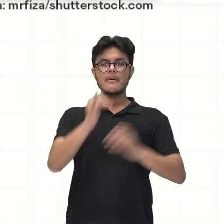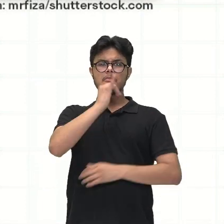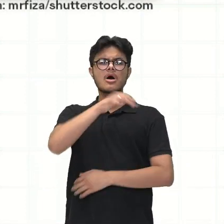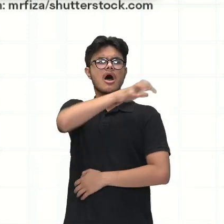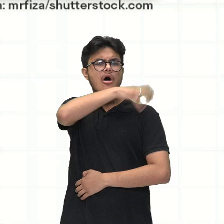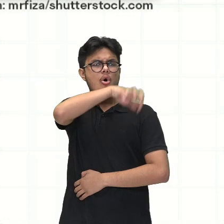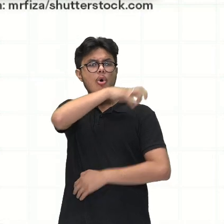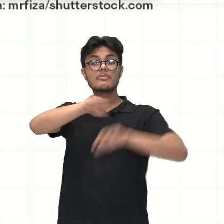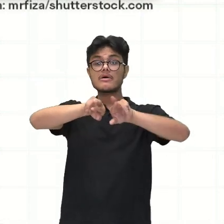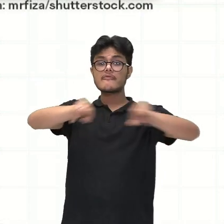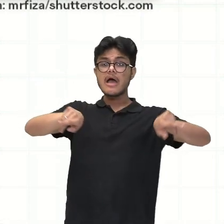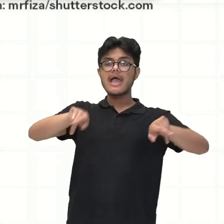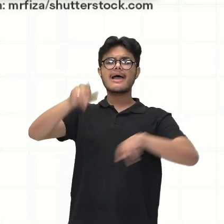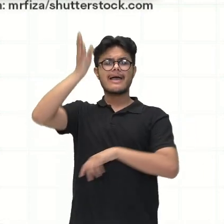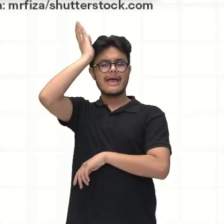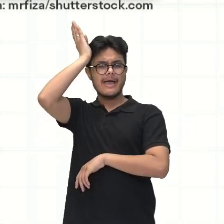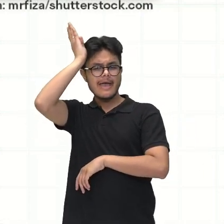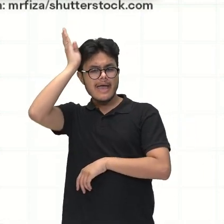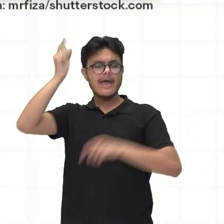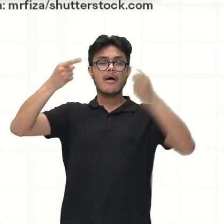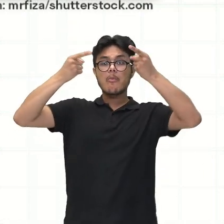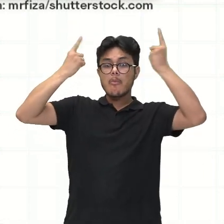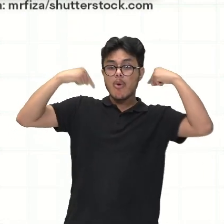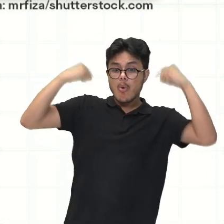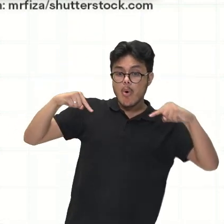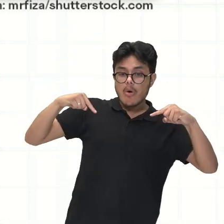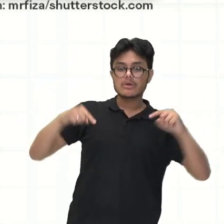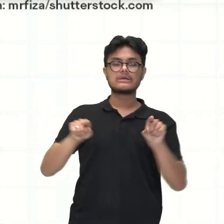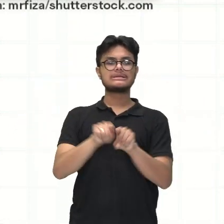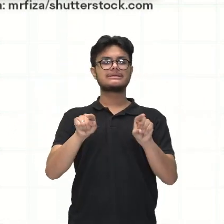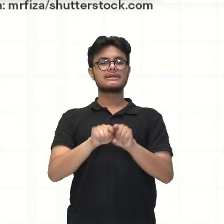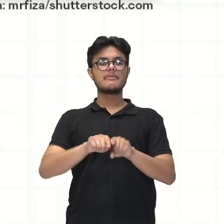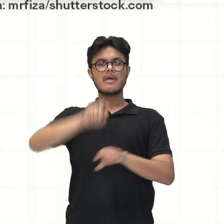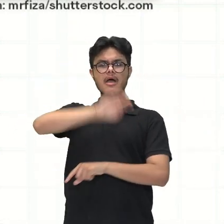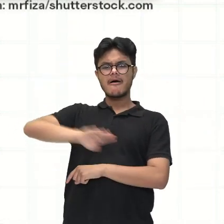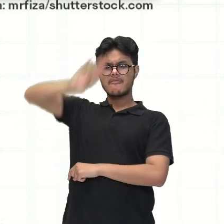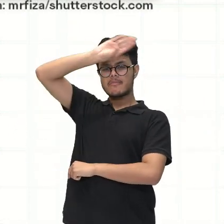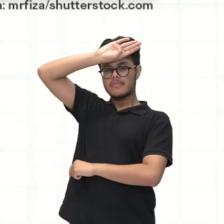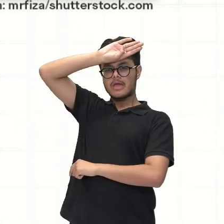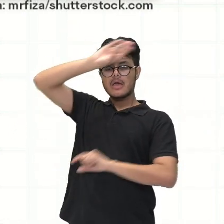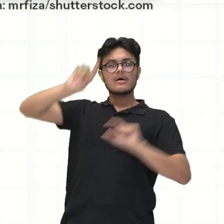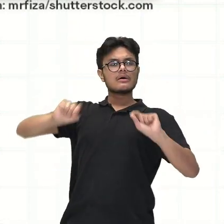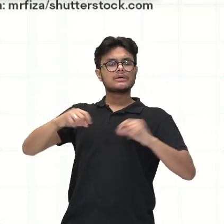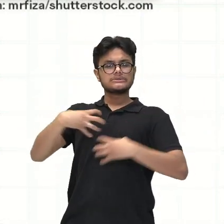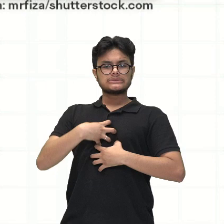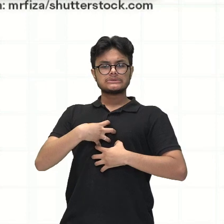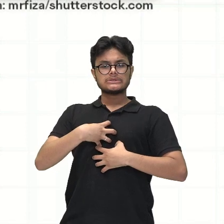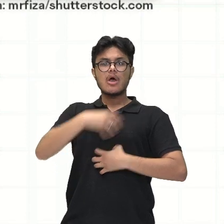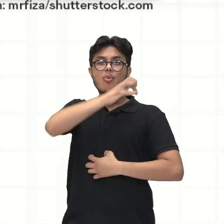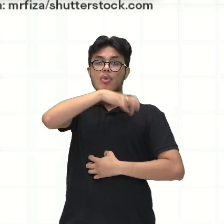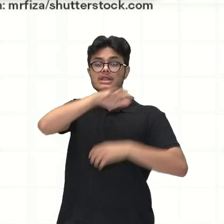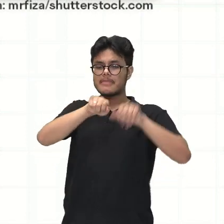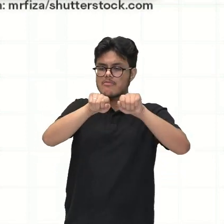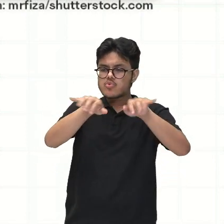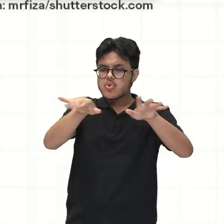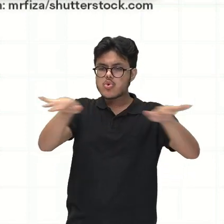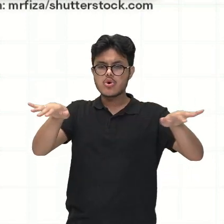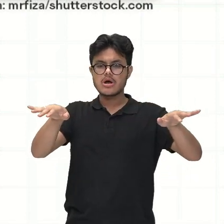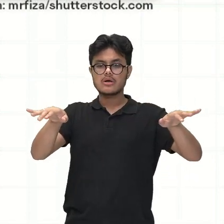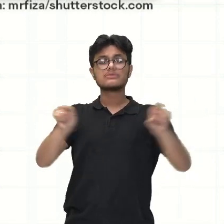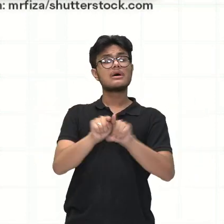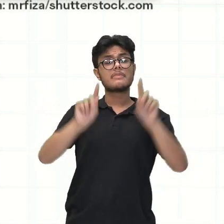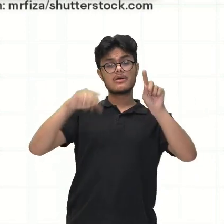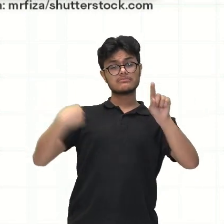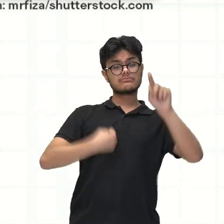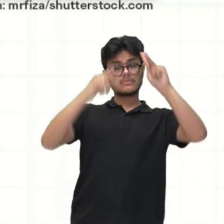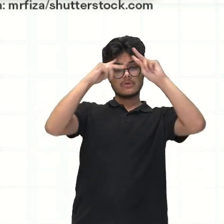de búfalo. E aí esse tipo de febre ataca esses animais e também os seres